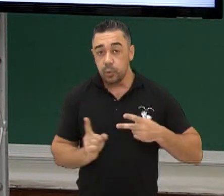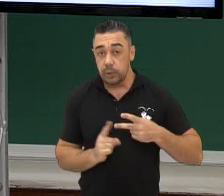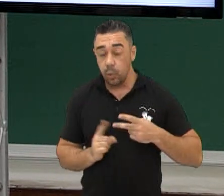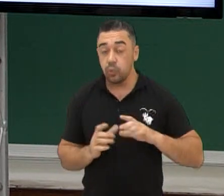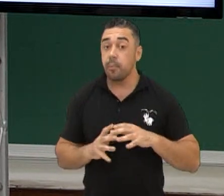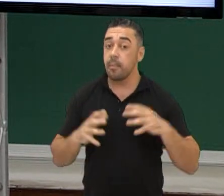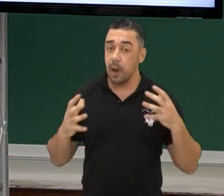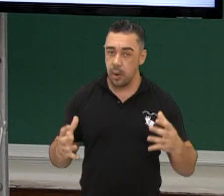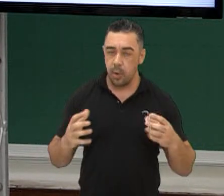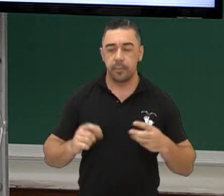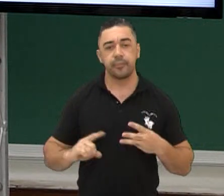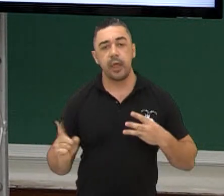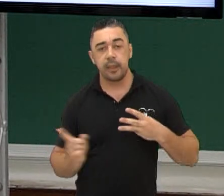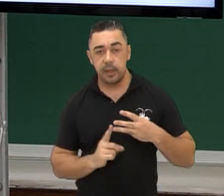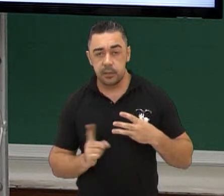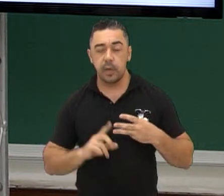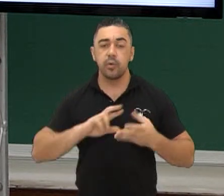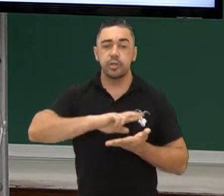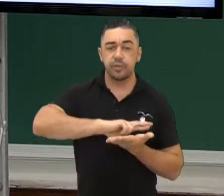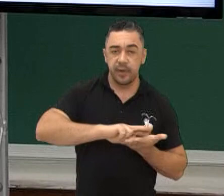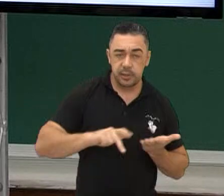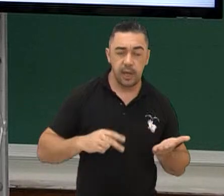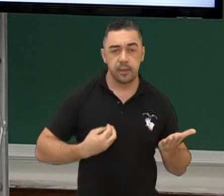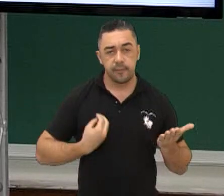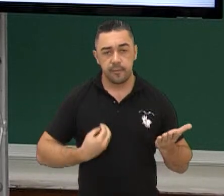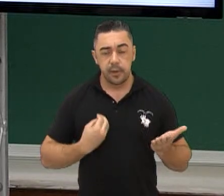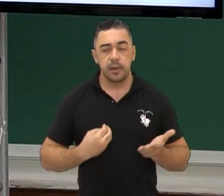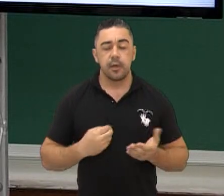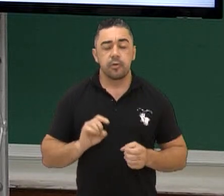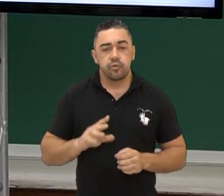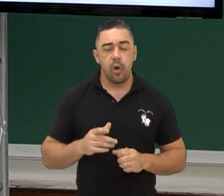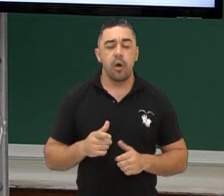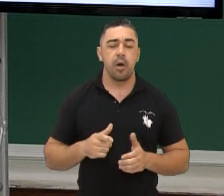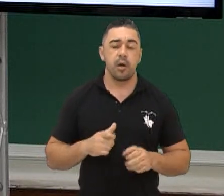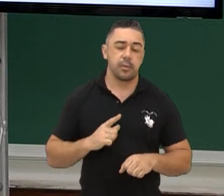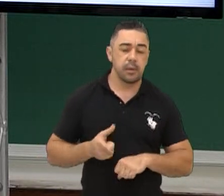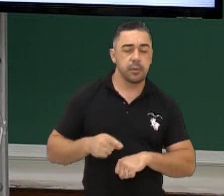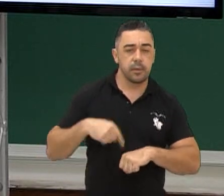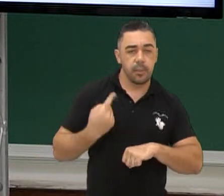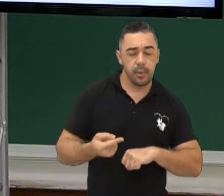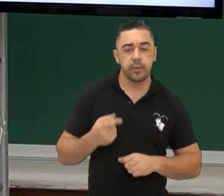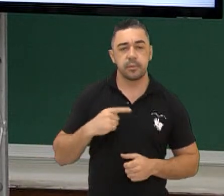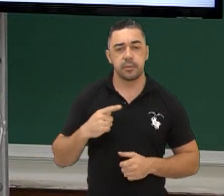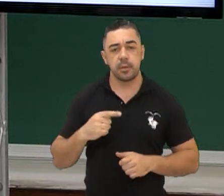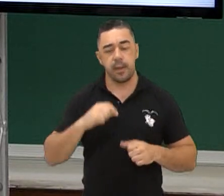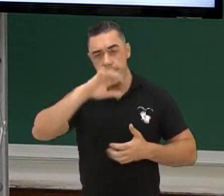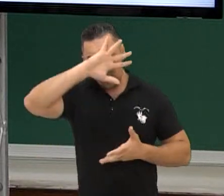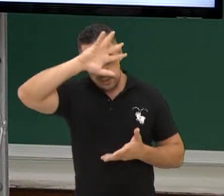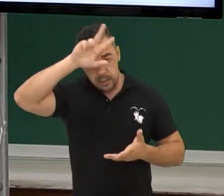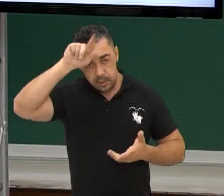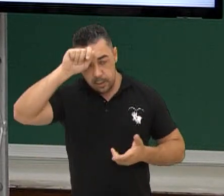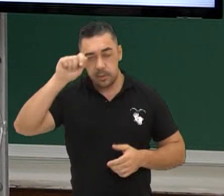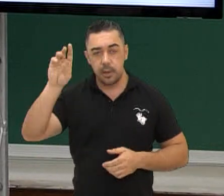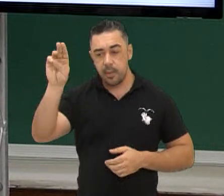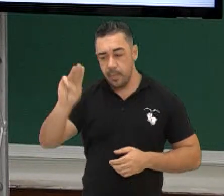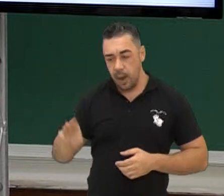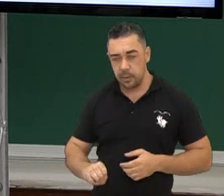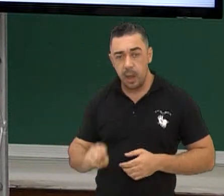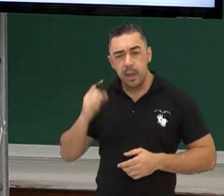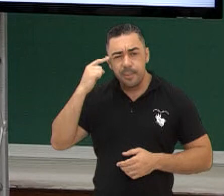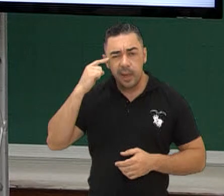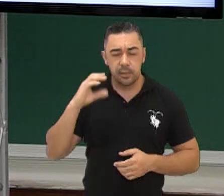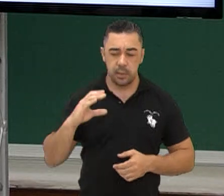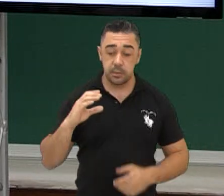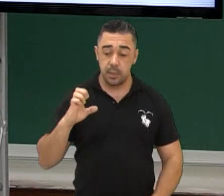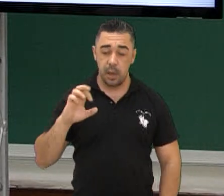bioma do Brasil, terceiro em biodiversidade. Então ele fica atrás da Amazônia e da Mata Atlântica, mas ele tem muita biodiversidade, tá? Às vezes você olha, pensa no Cerrado